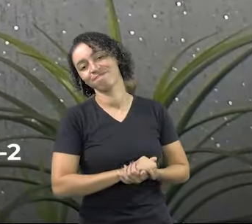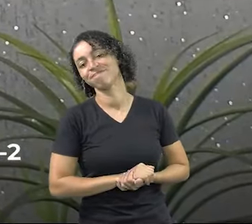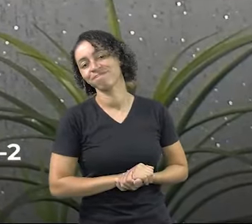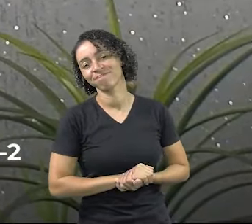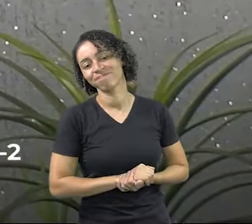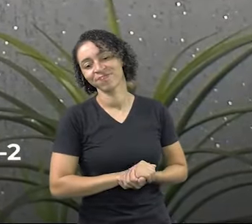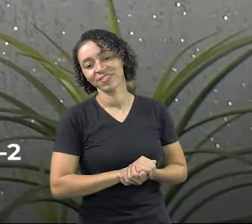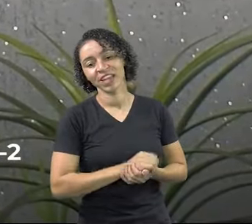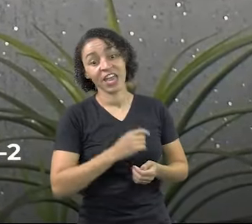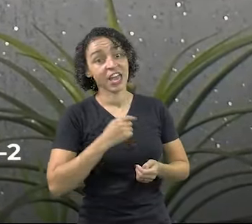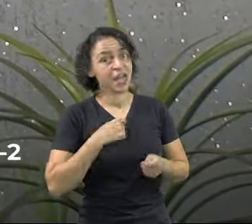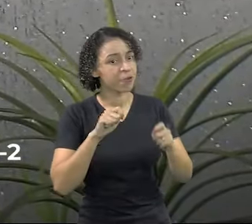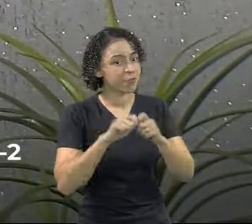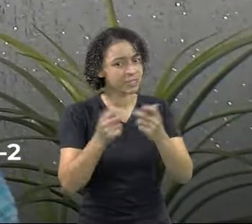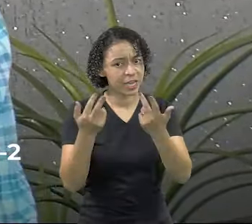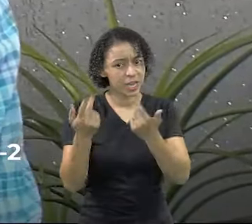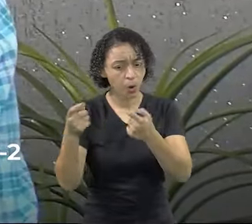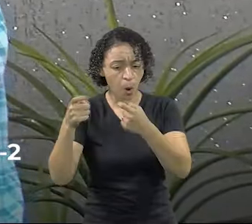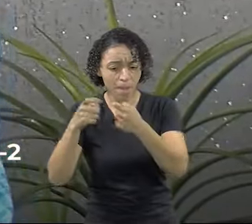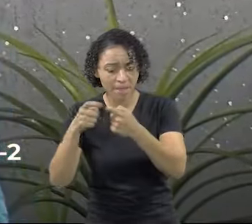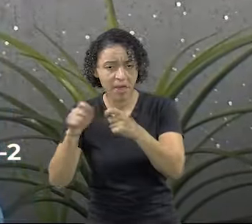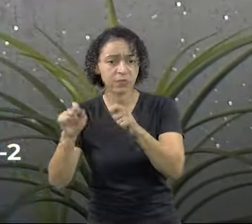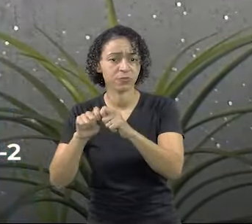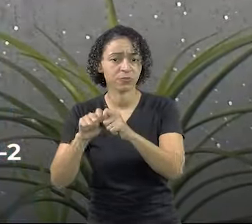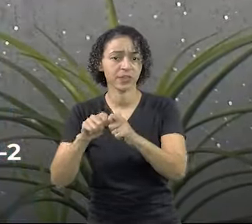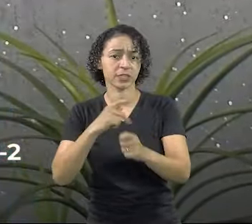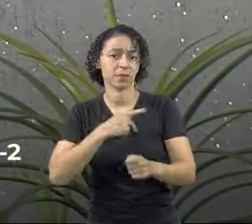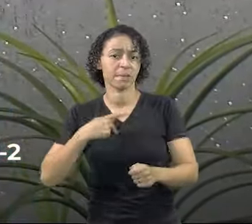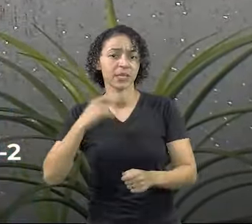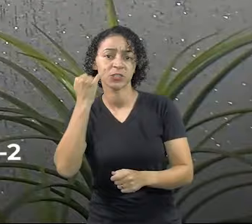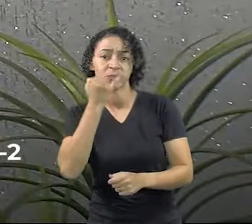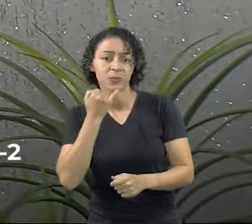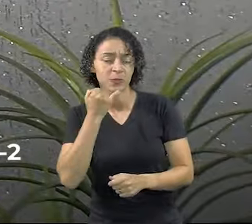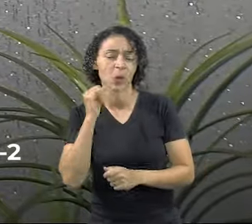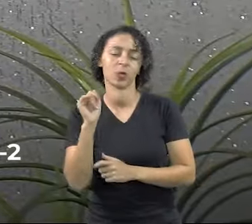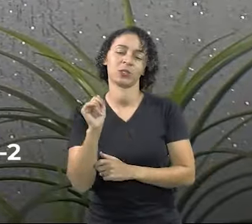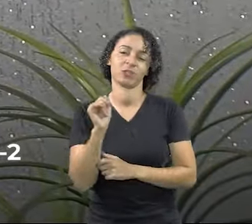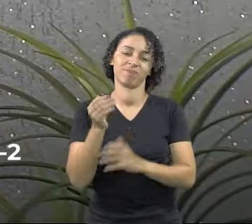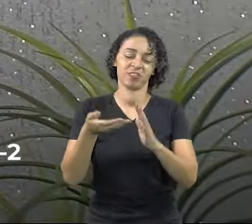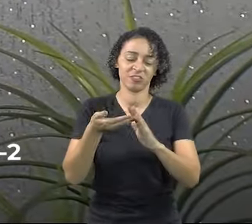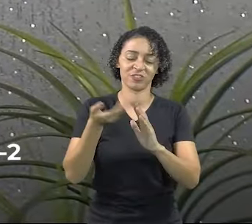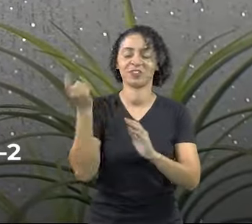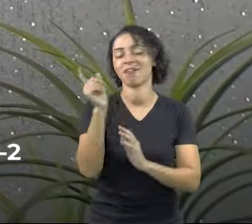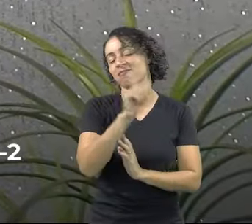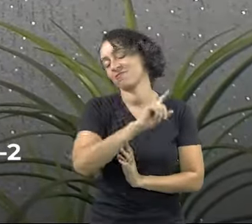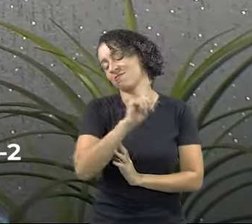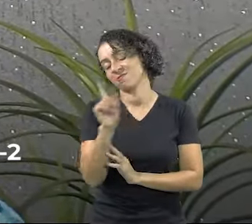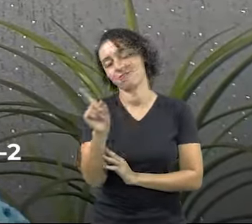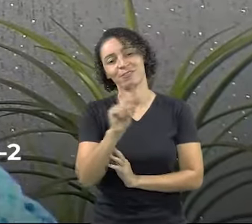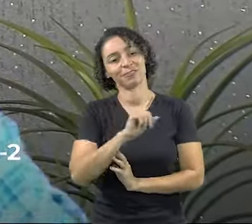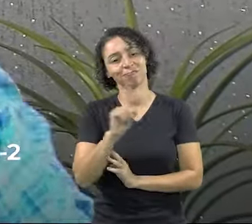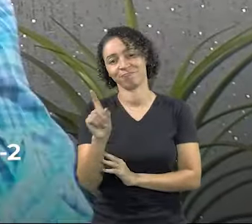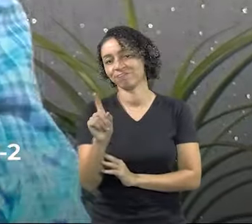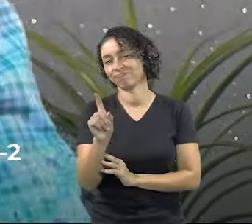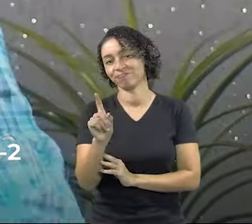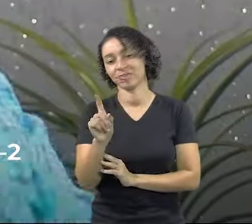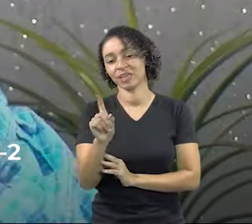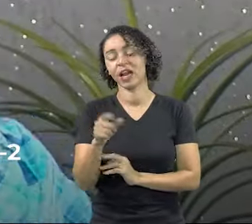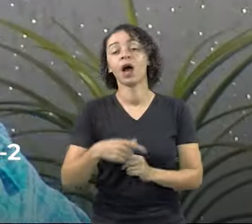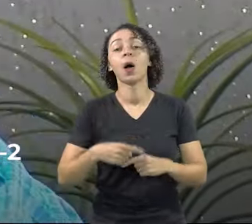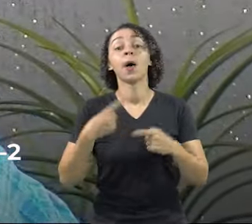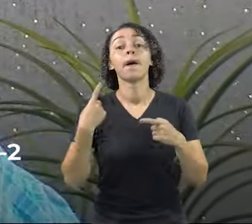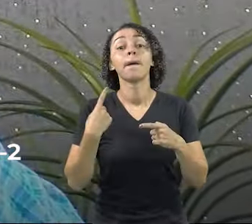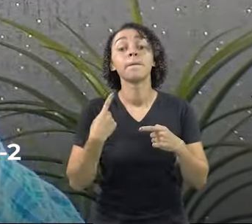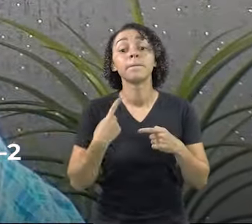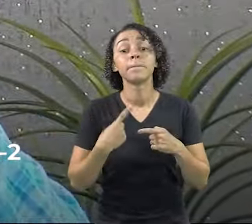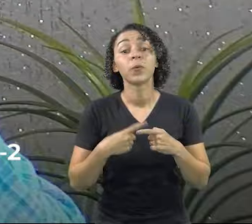carne eu não vou fazer como o médico fez com o Jorginho eu não vou tirar esse